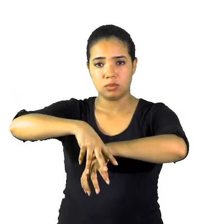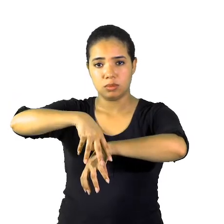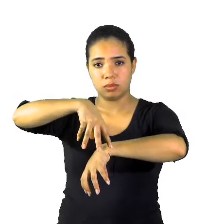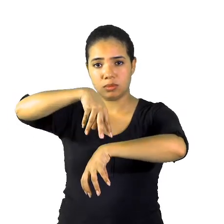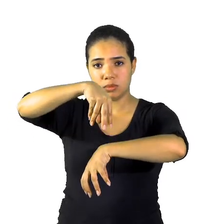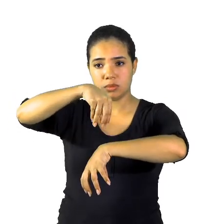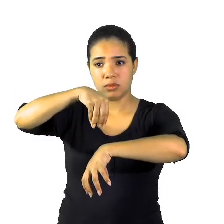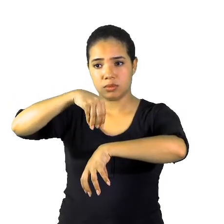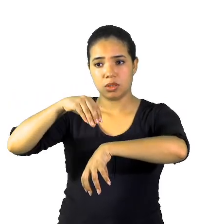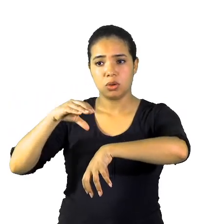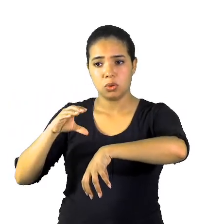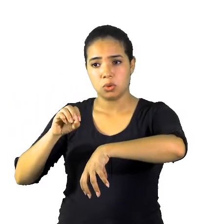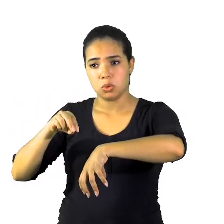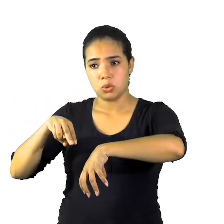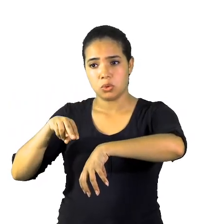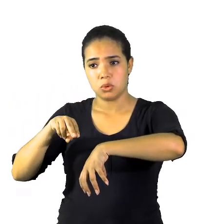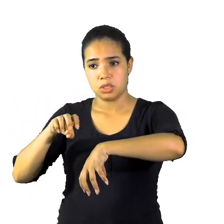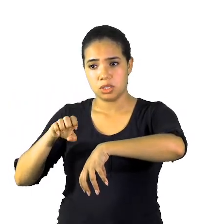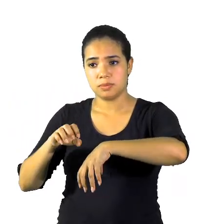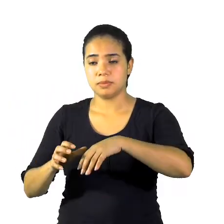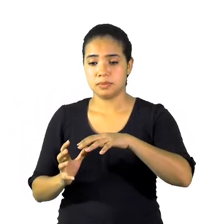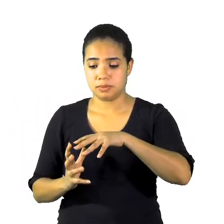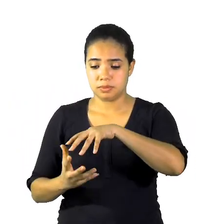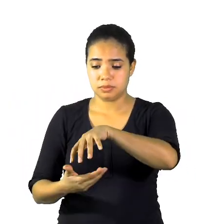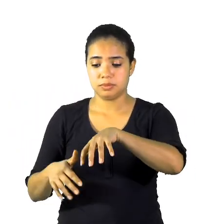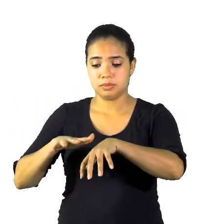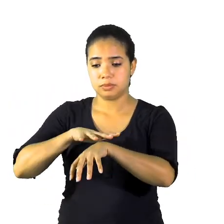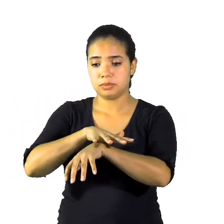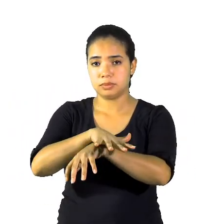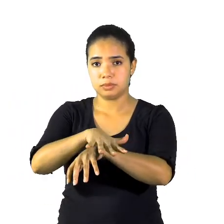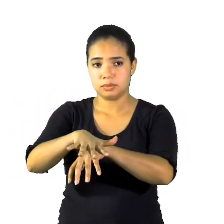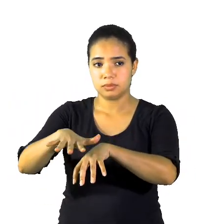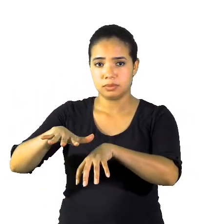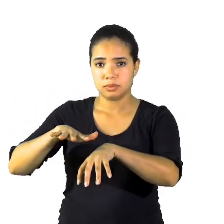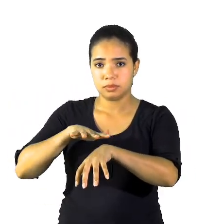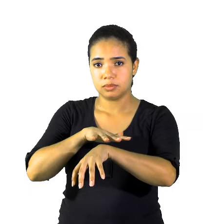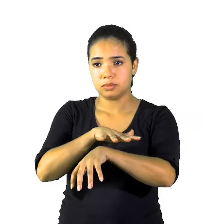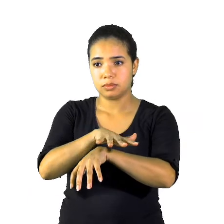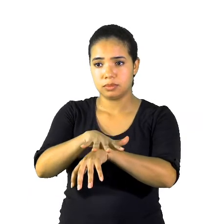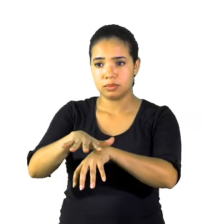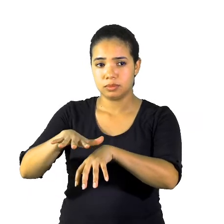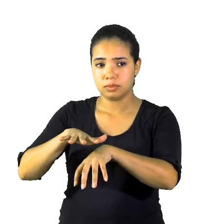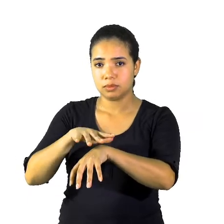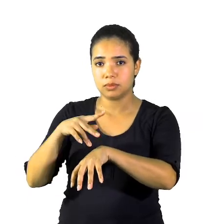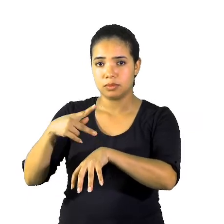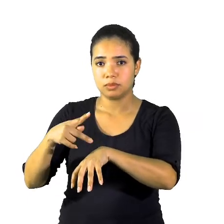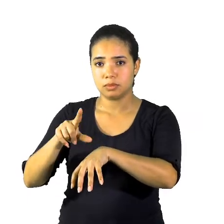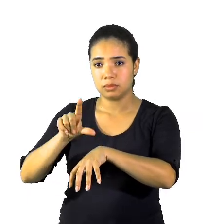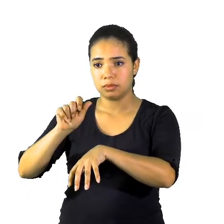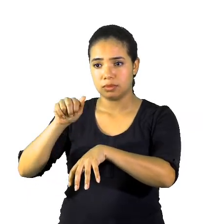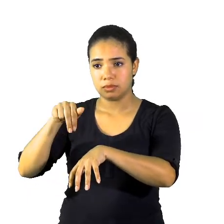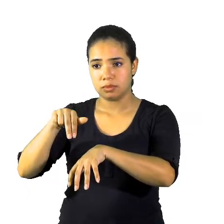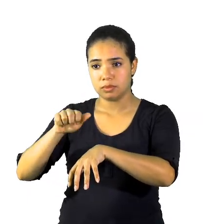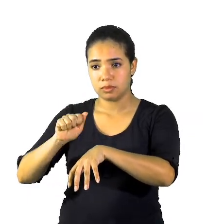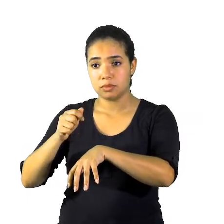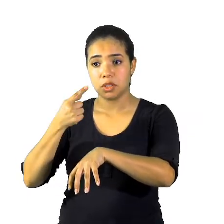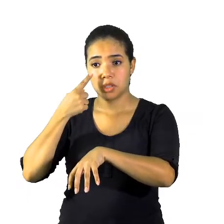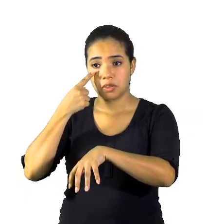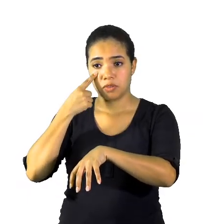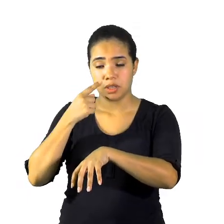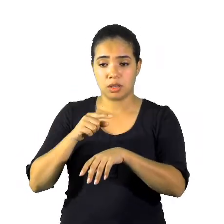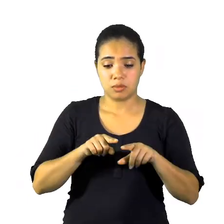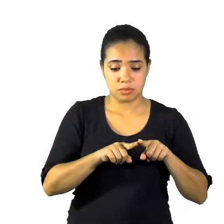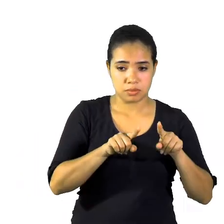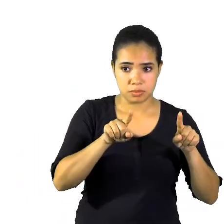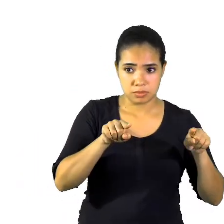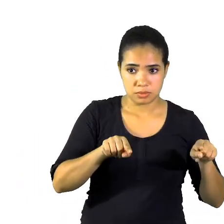cone. E a projeção plana. E a gente consegue ver nas nossas representações, no